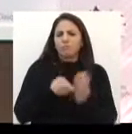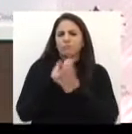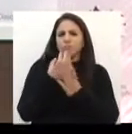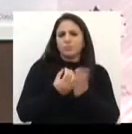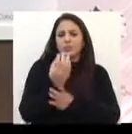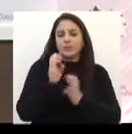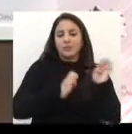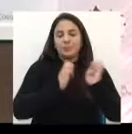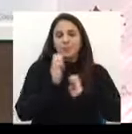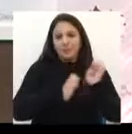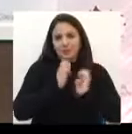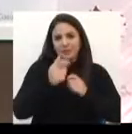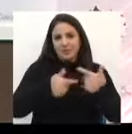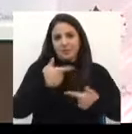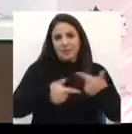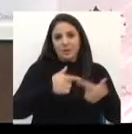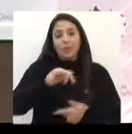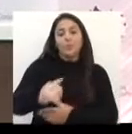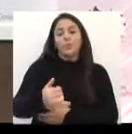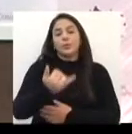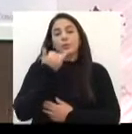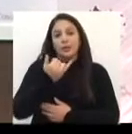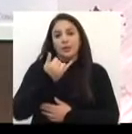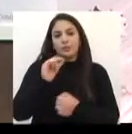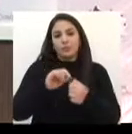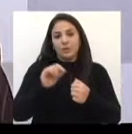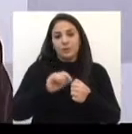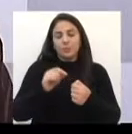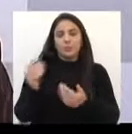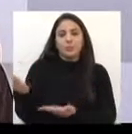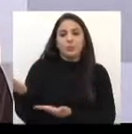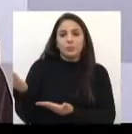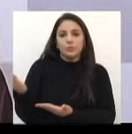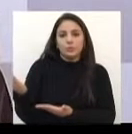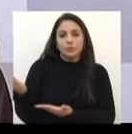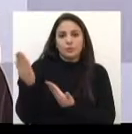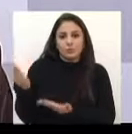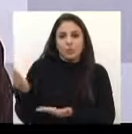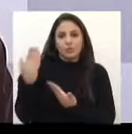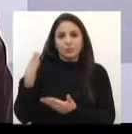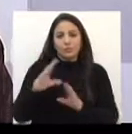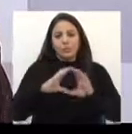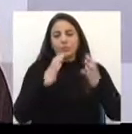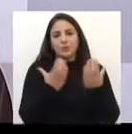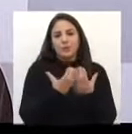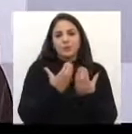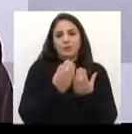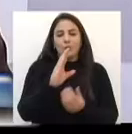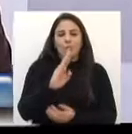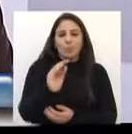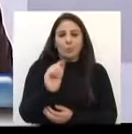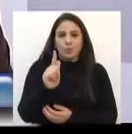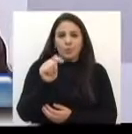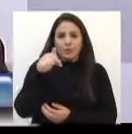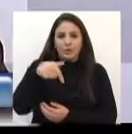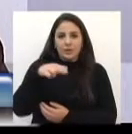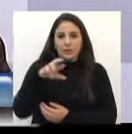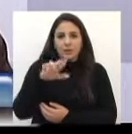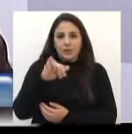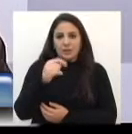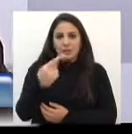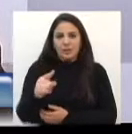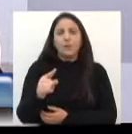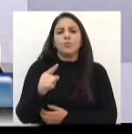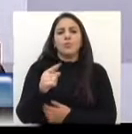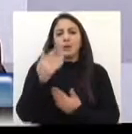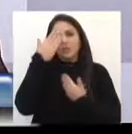oportunidade oferecida aos jovens da comunidade do Boqueirão. Esse agradecimento que eu fiz ao seu Olívio Belotti, a toda